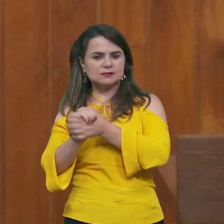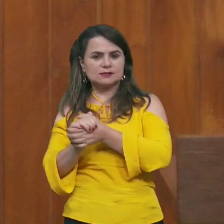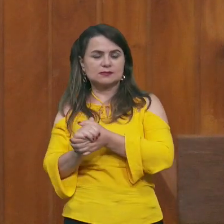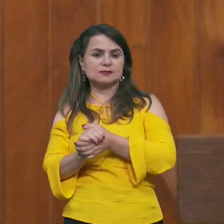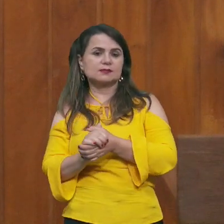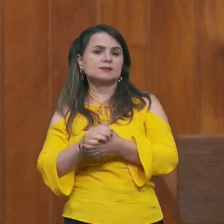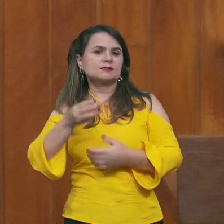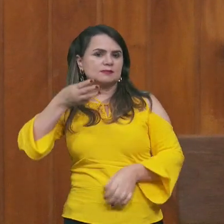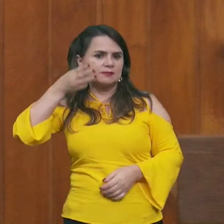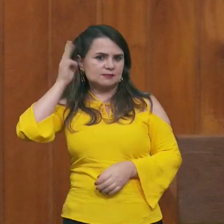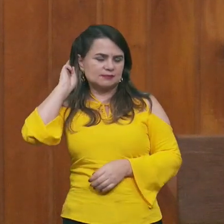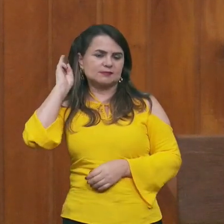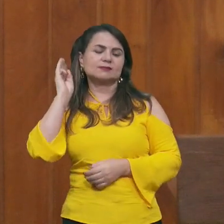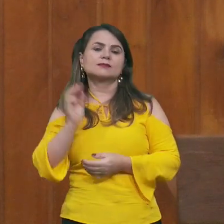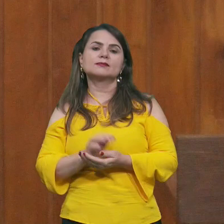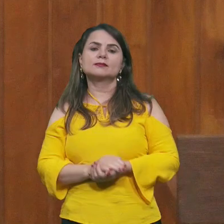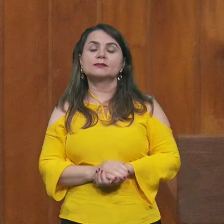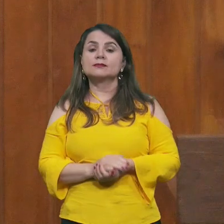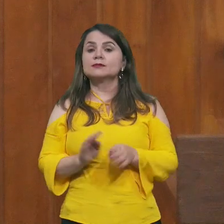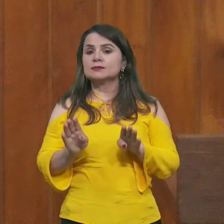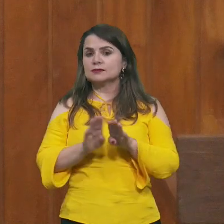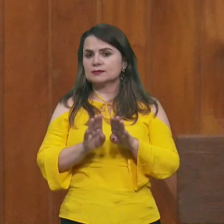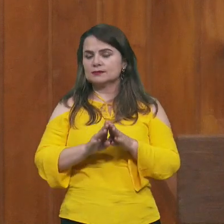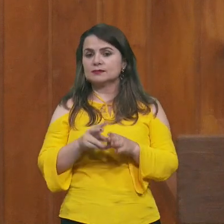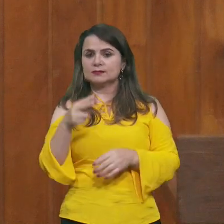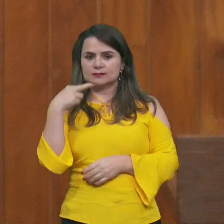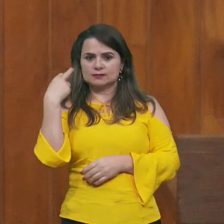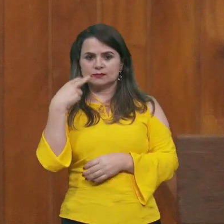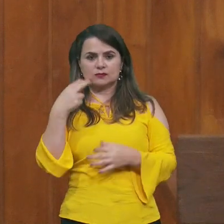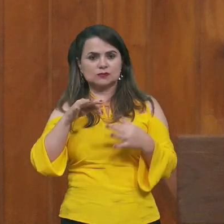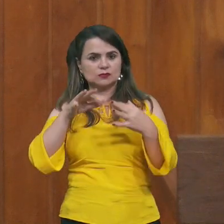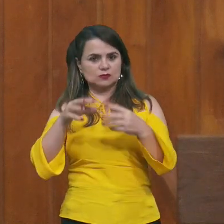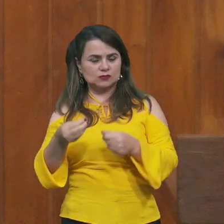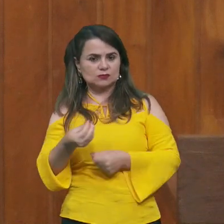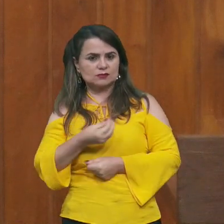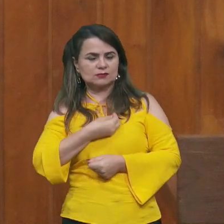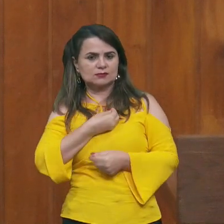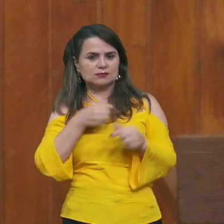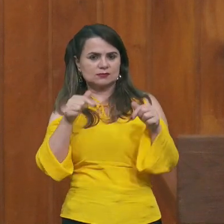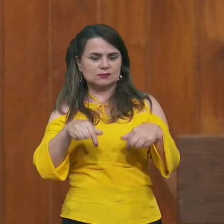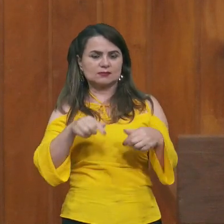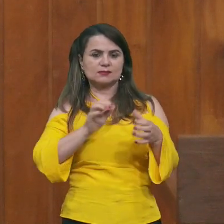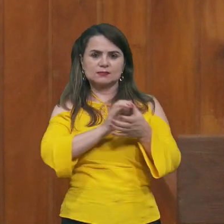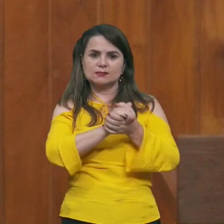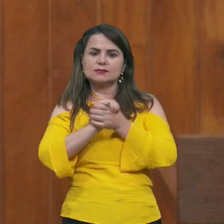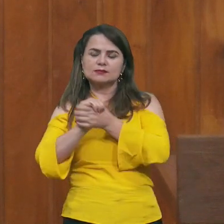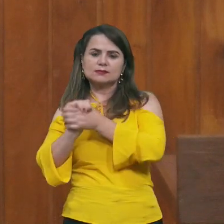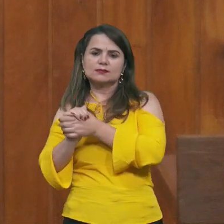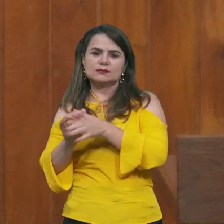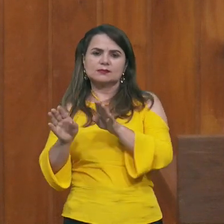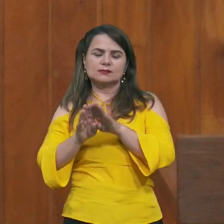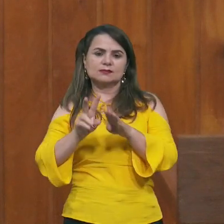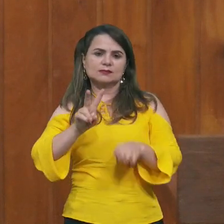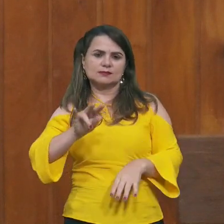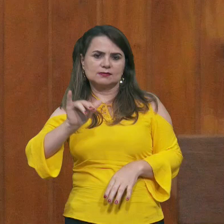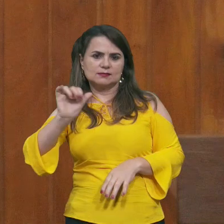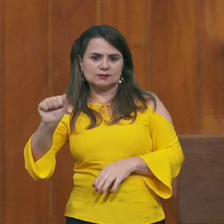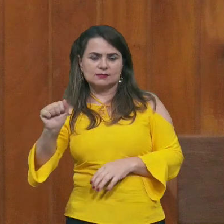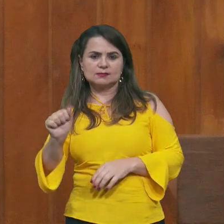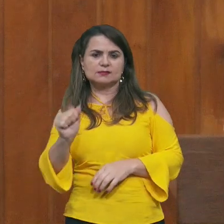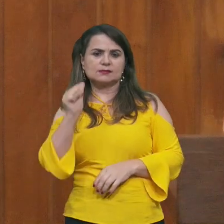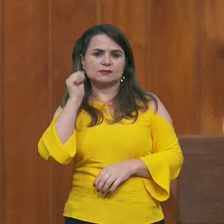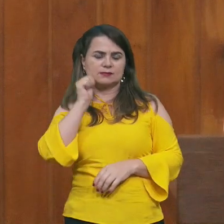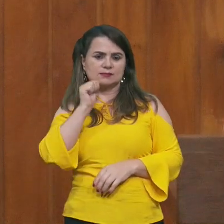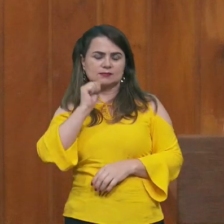Marcos Rezende. Quero cumprimentar os vereadores presentes, na pessoa da vereadora Vânia, e cumprimentar a todas